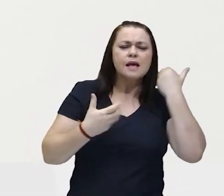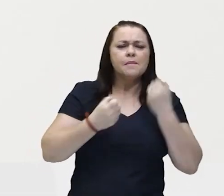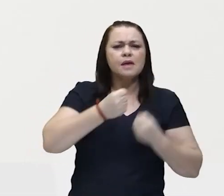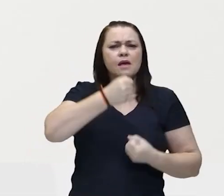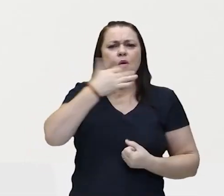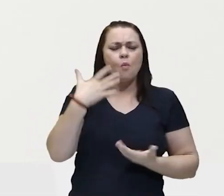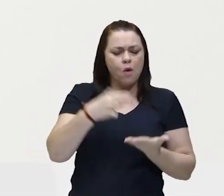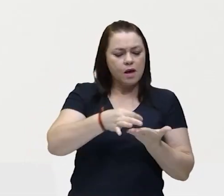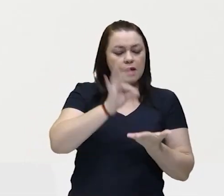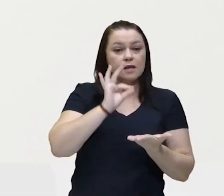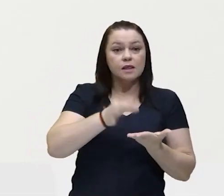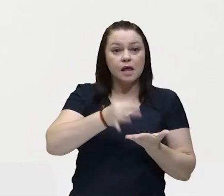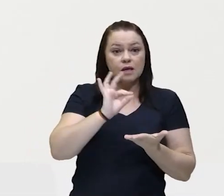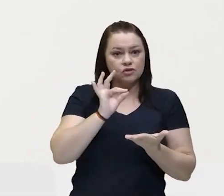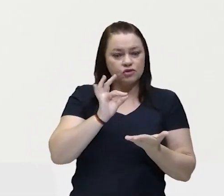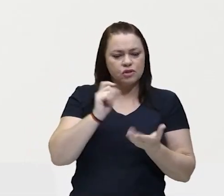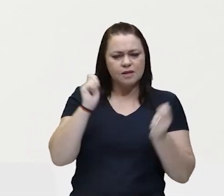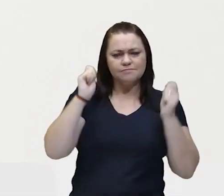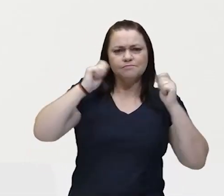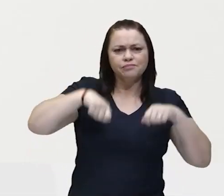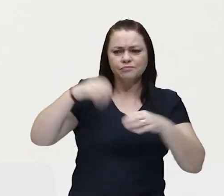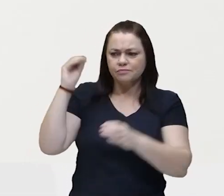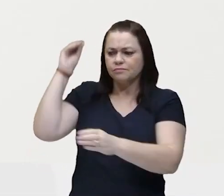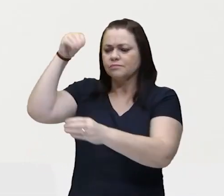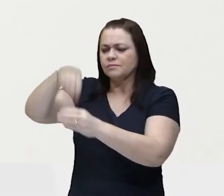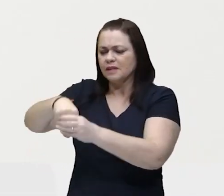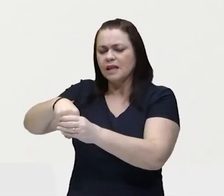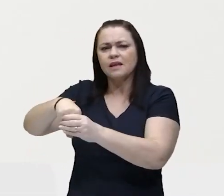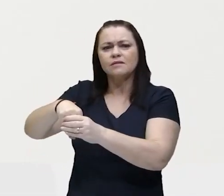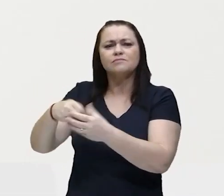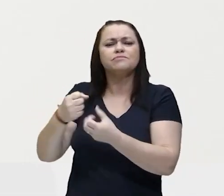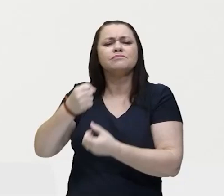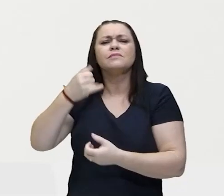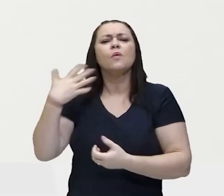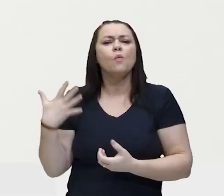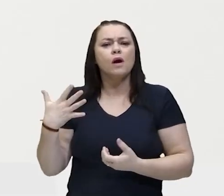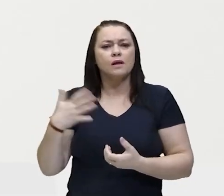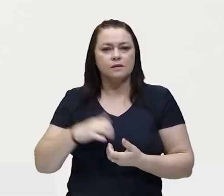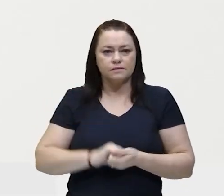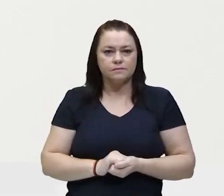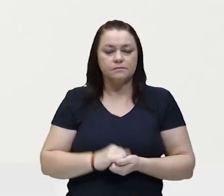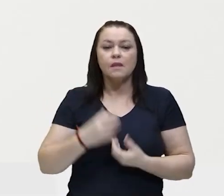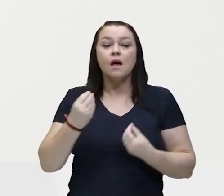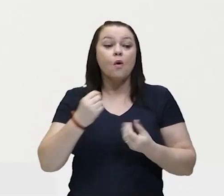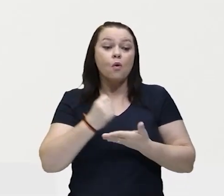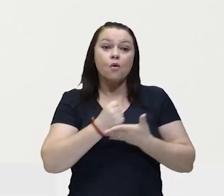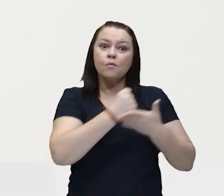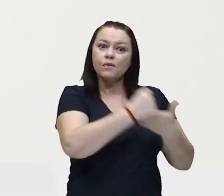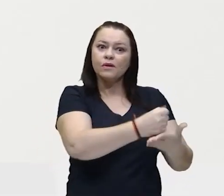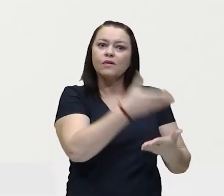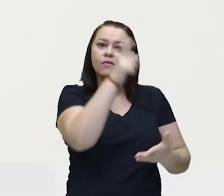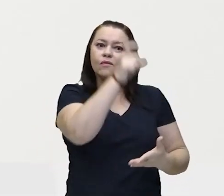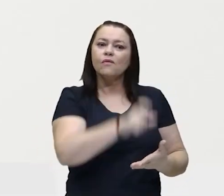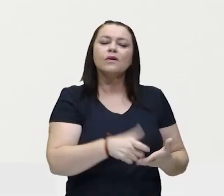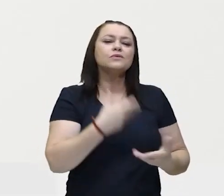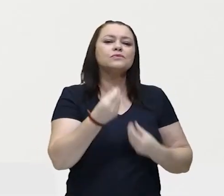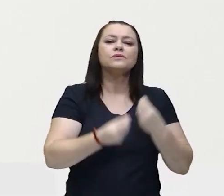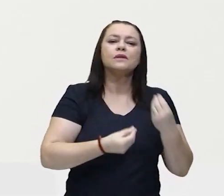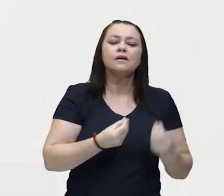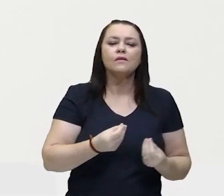quantas xícaras dessas vão caber em 1 quilo, tá certo? Como é que eu posso ajudar a Fran, professor, nesse sentido?